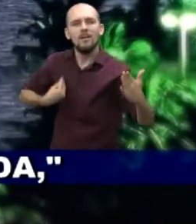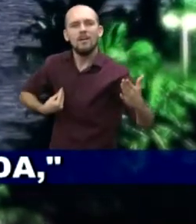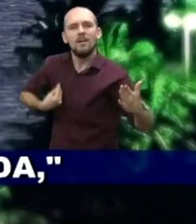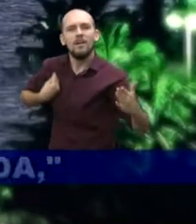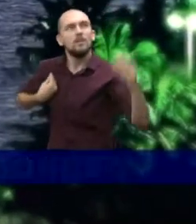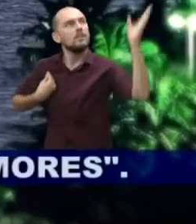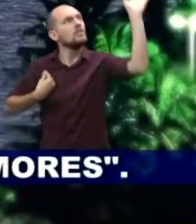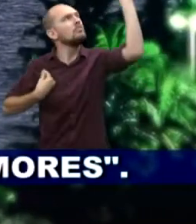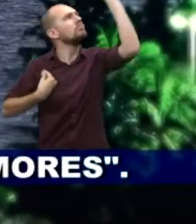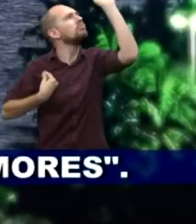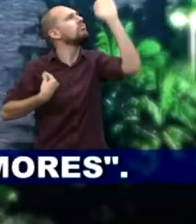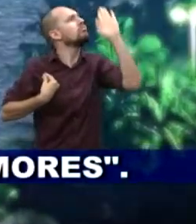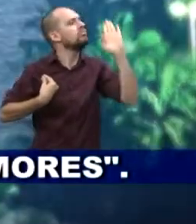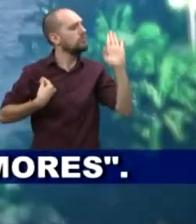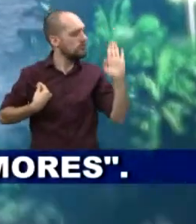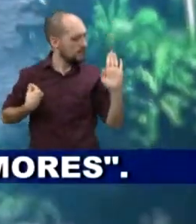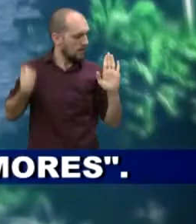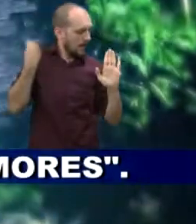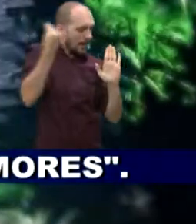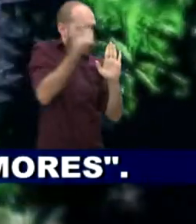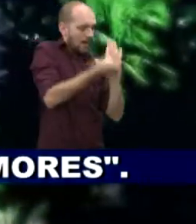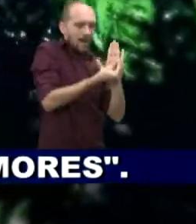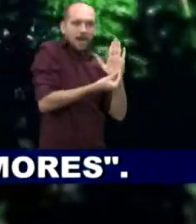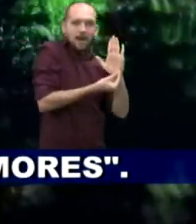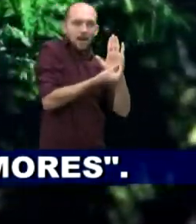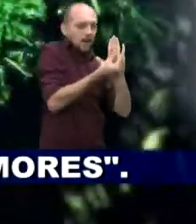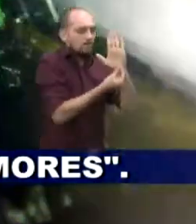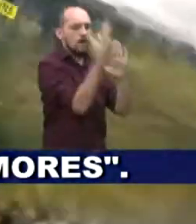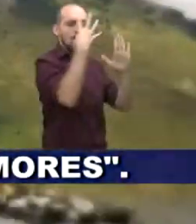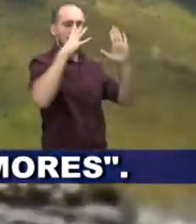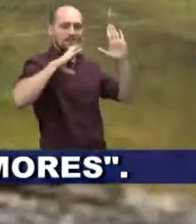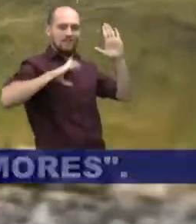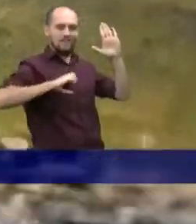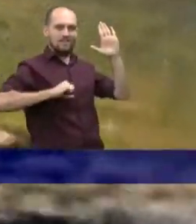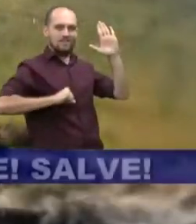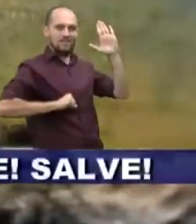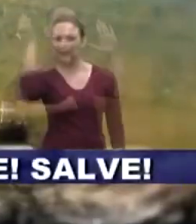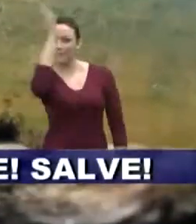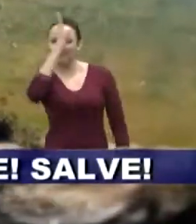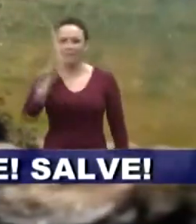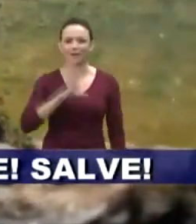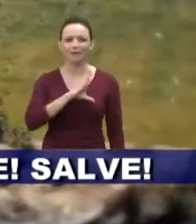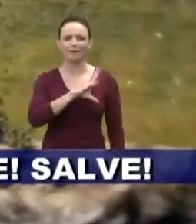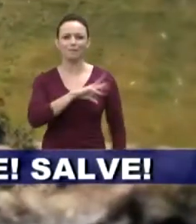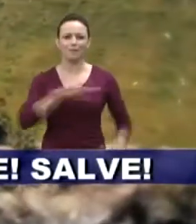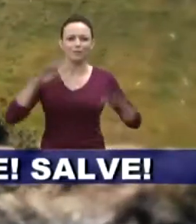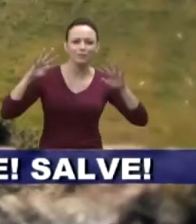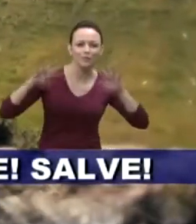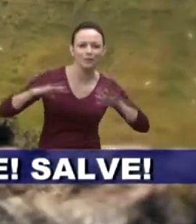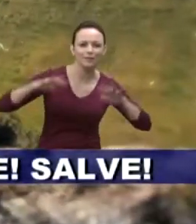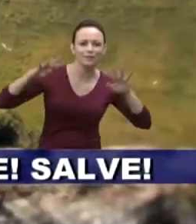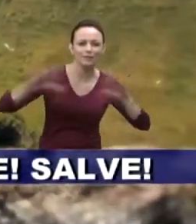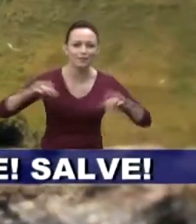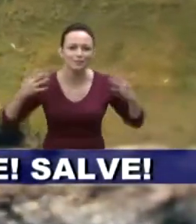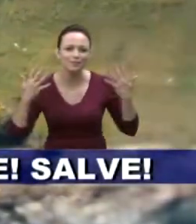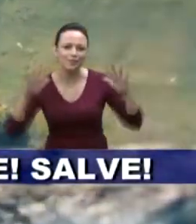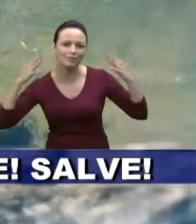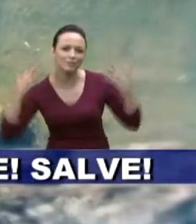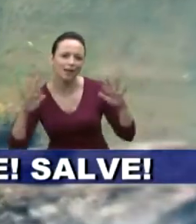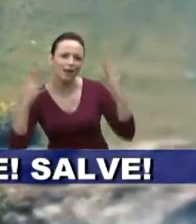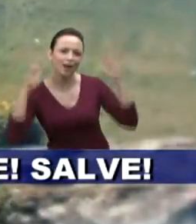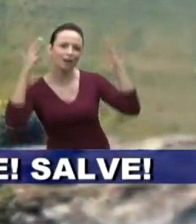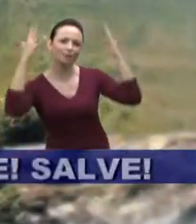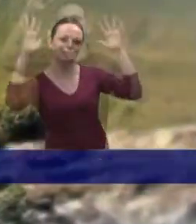rimas igual. Nossa vida no teu seio, mais amores. Ó pátria, mãe, tua prata,